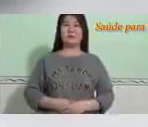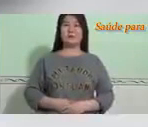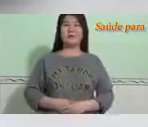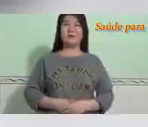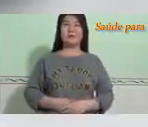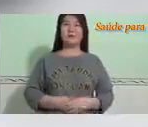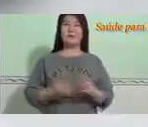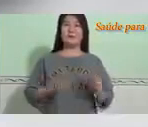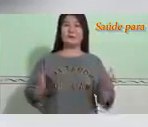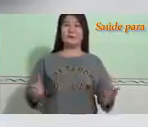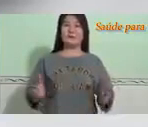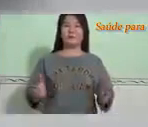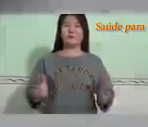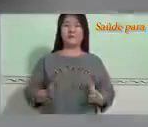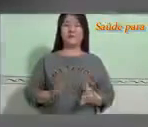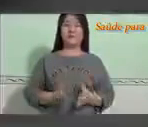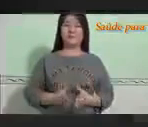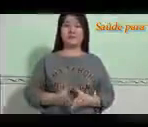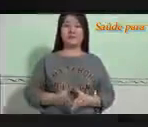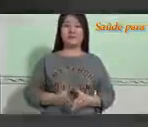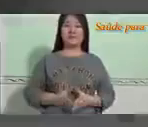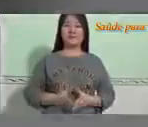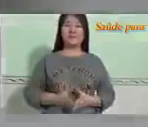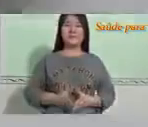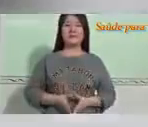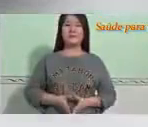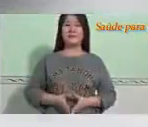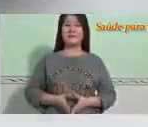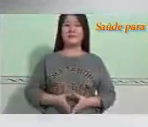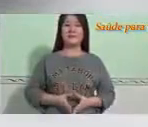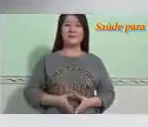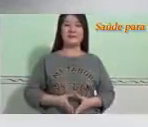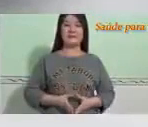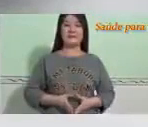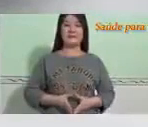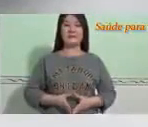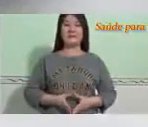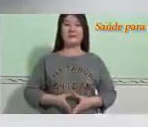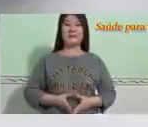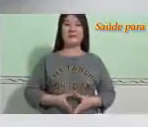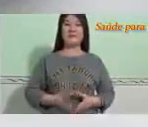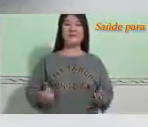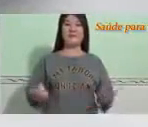suspeita de câncer, é muito importante marcar uma consulta no pneumologista.